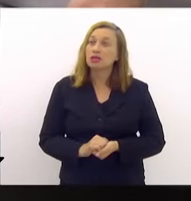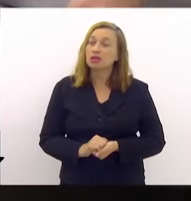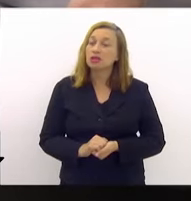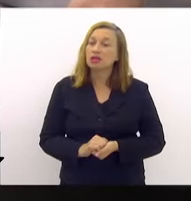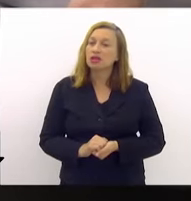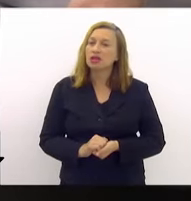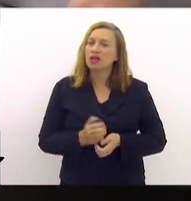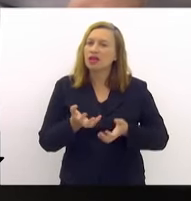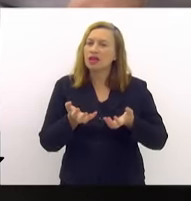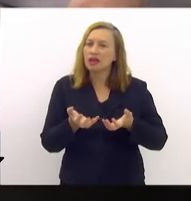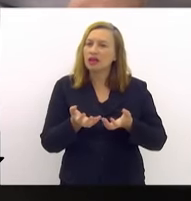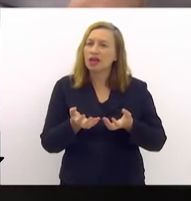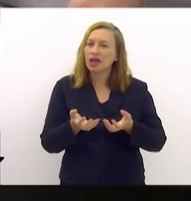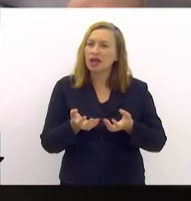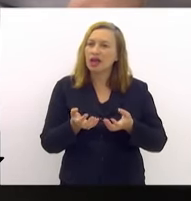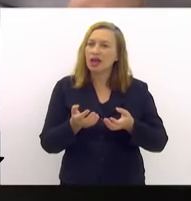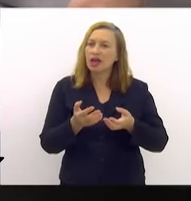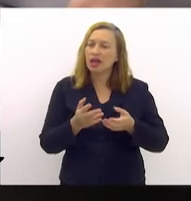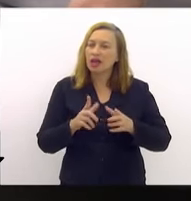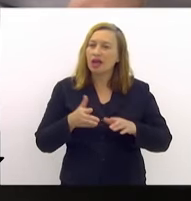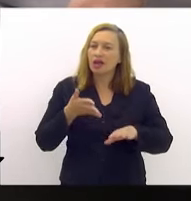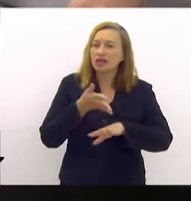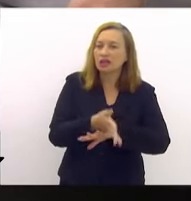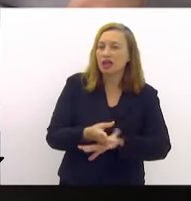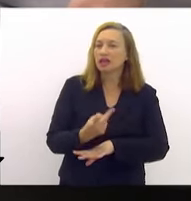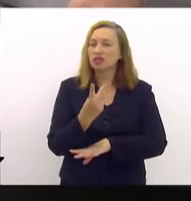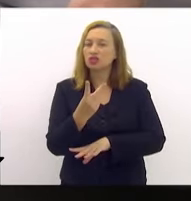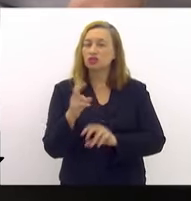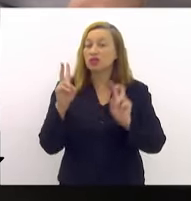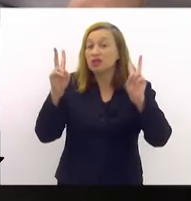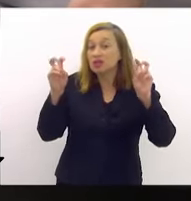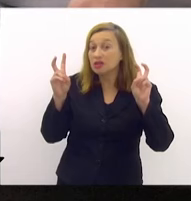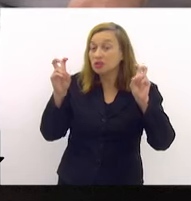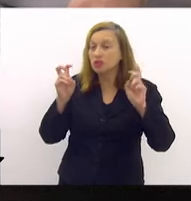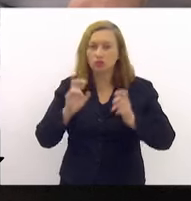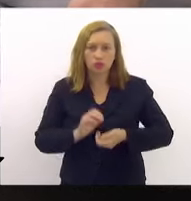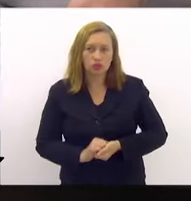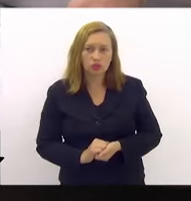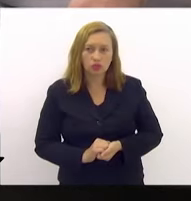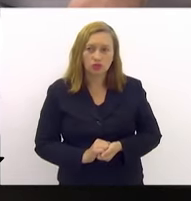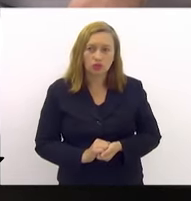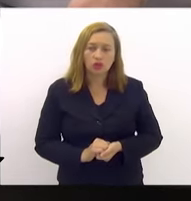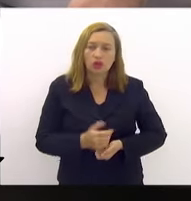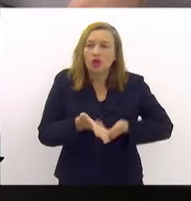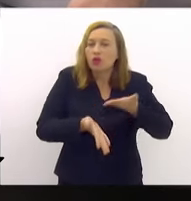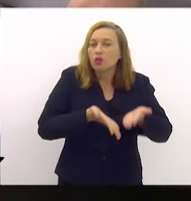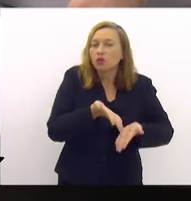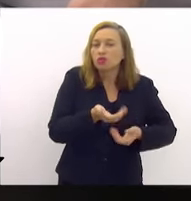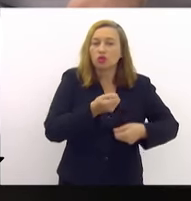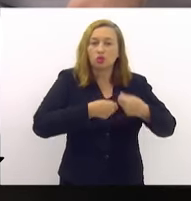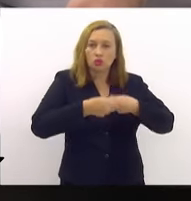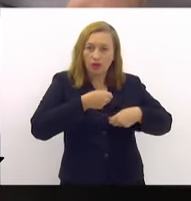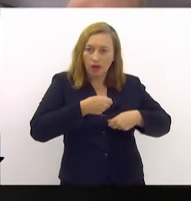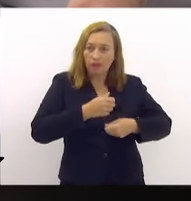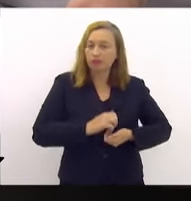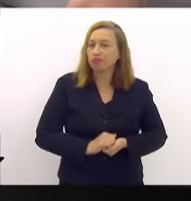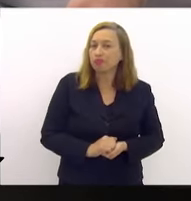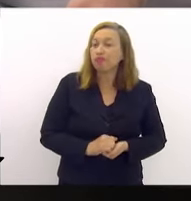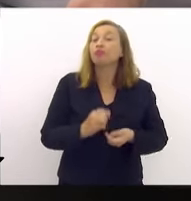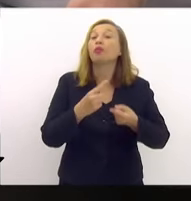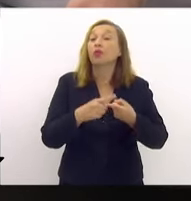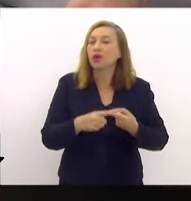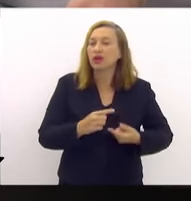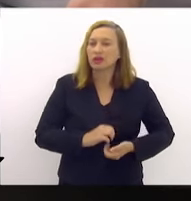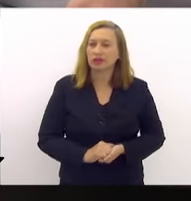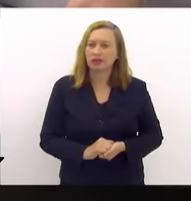fundir esses dois debates no que traz como economia do cuidado. Por quê?